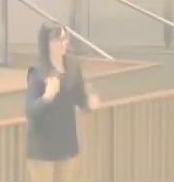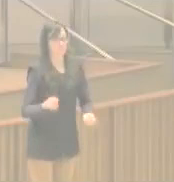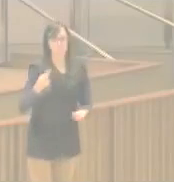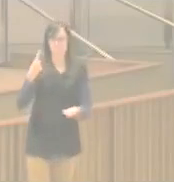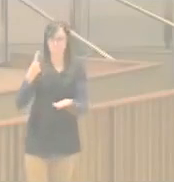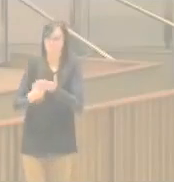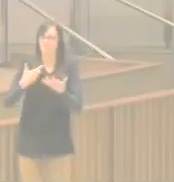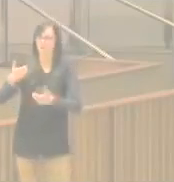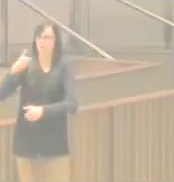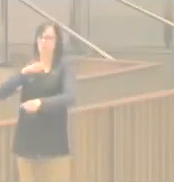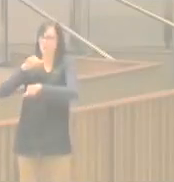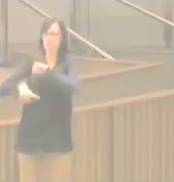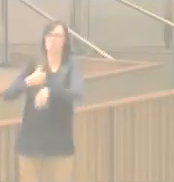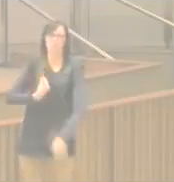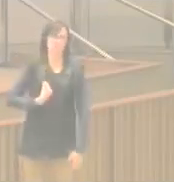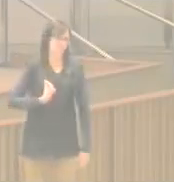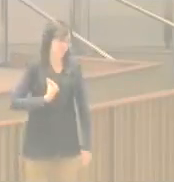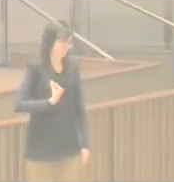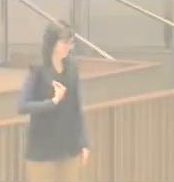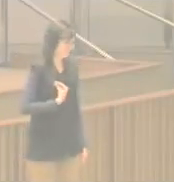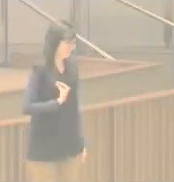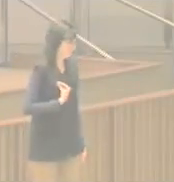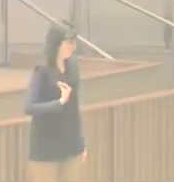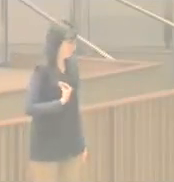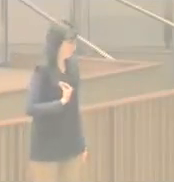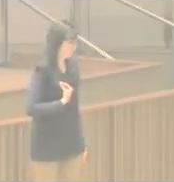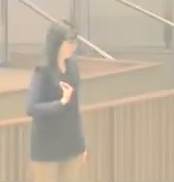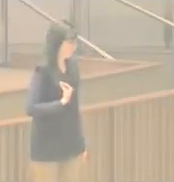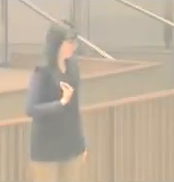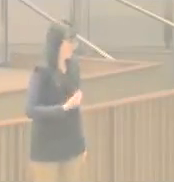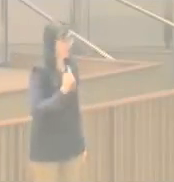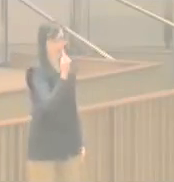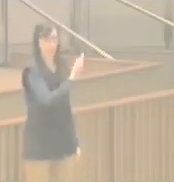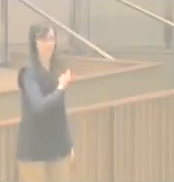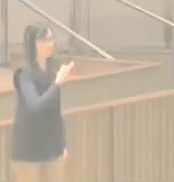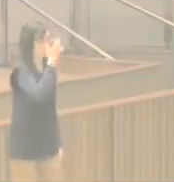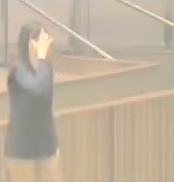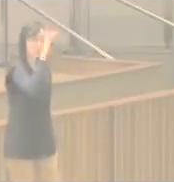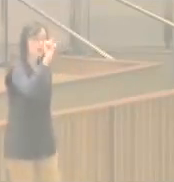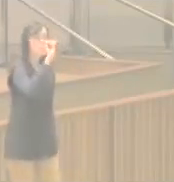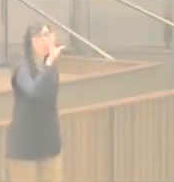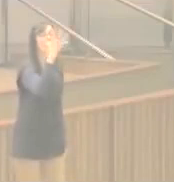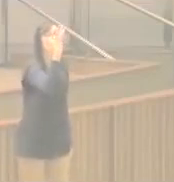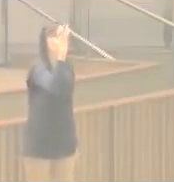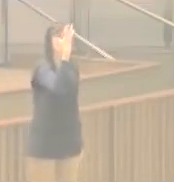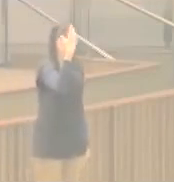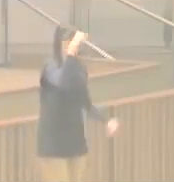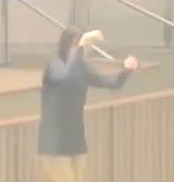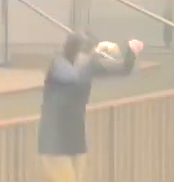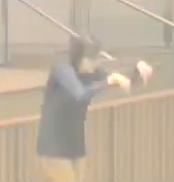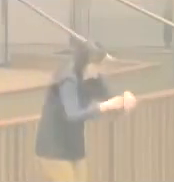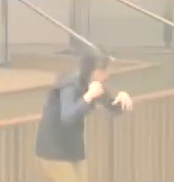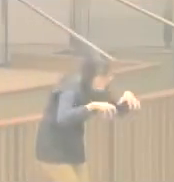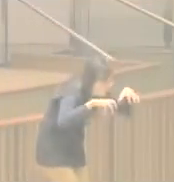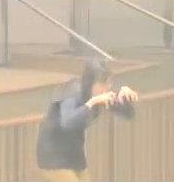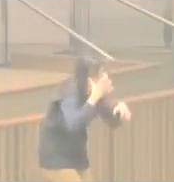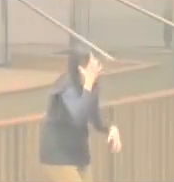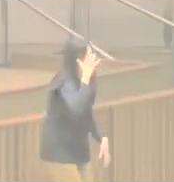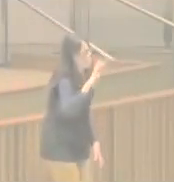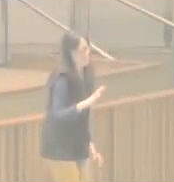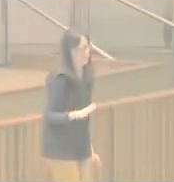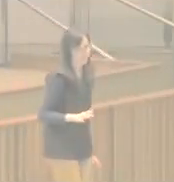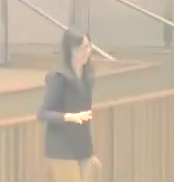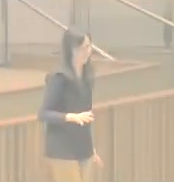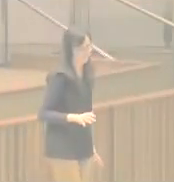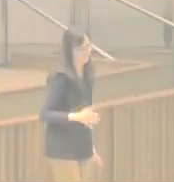essa mudança de vida. Nós não sabemos o que aconteceu naquela masmorra. Eu não sei